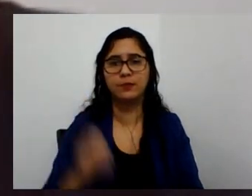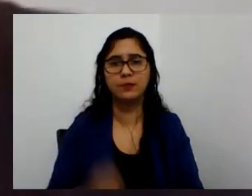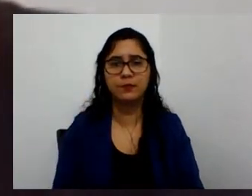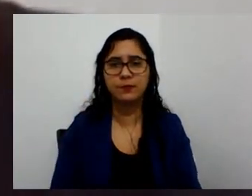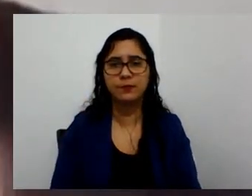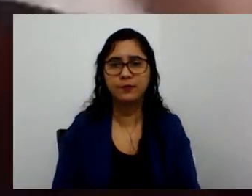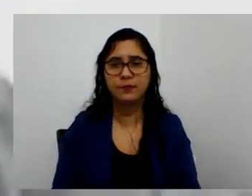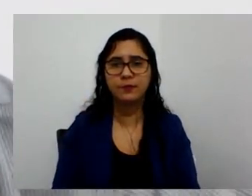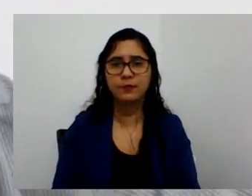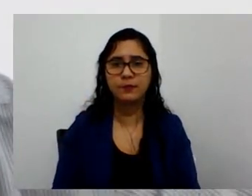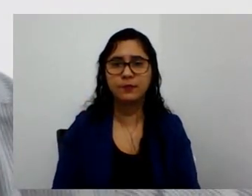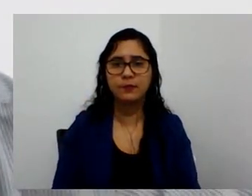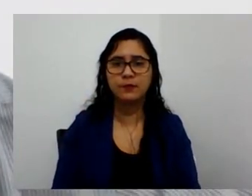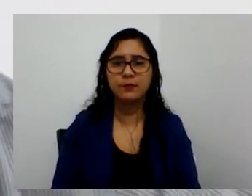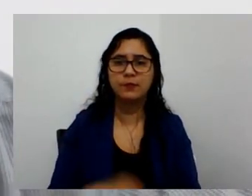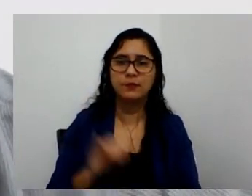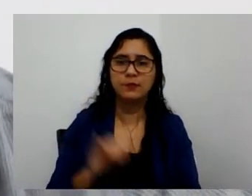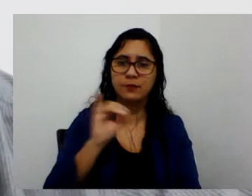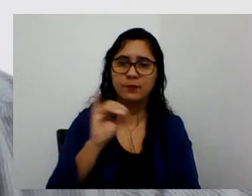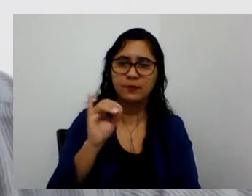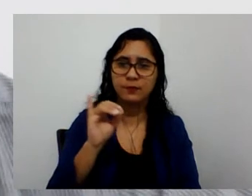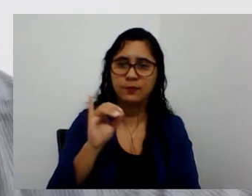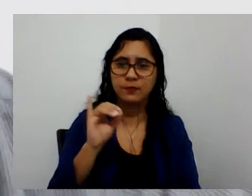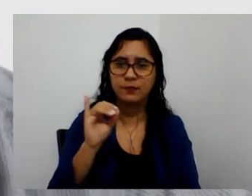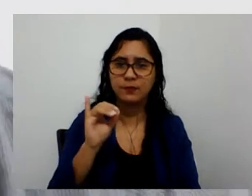Olá, obrigado.